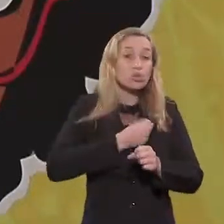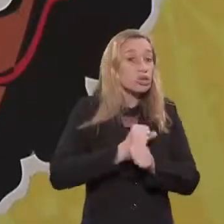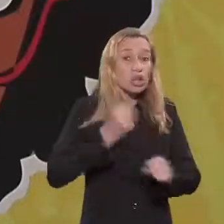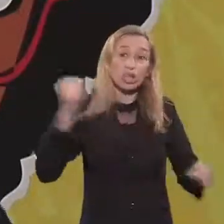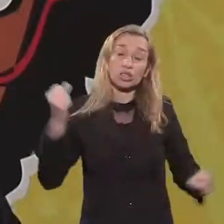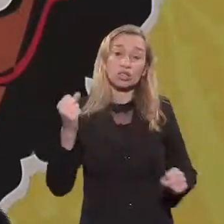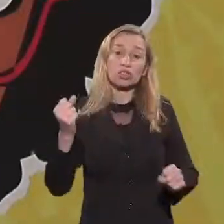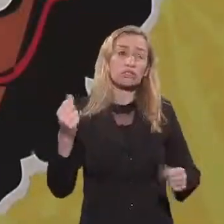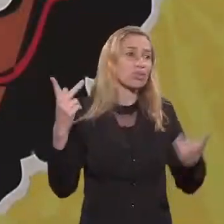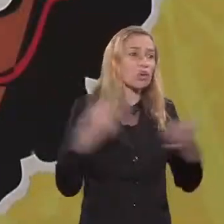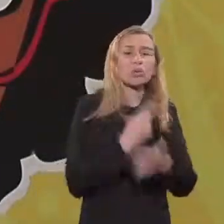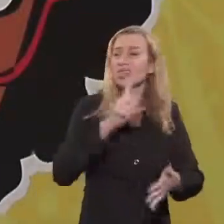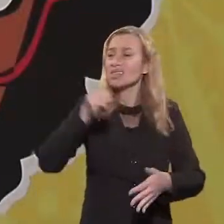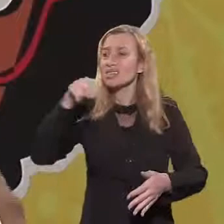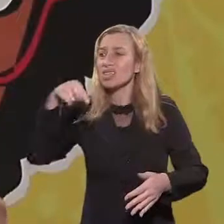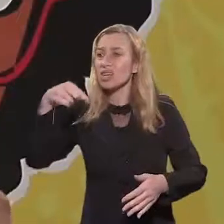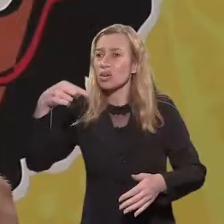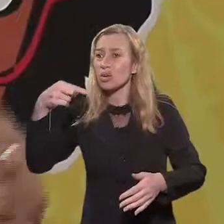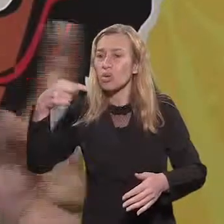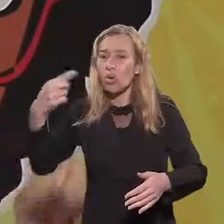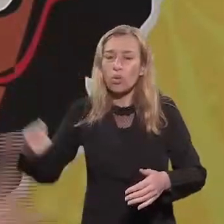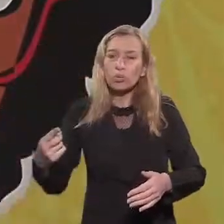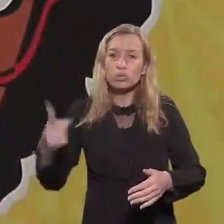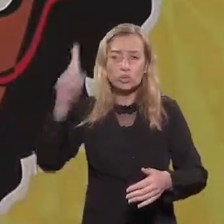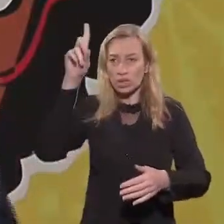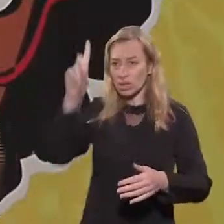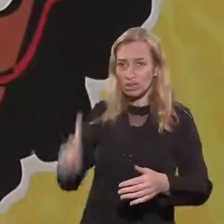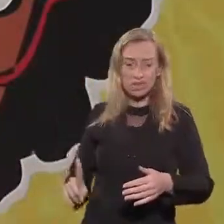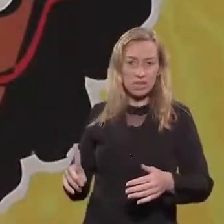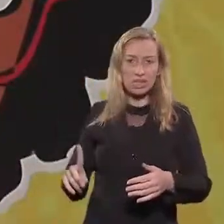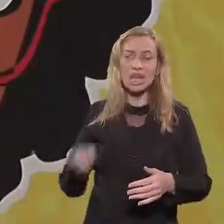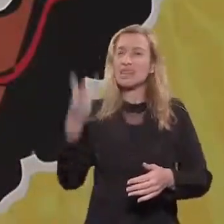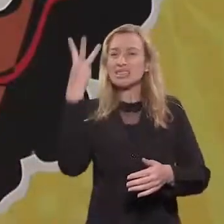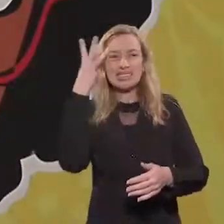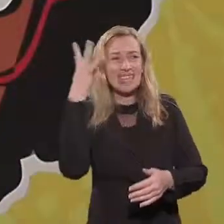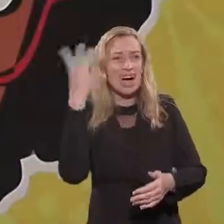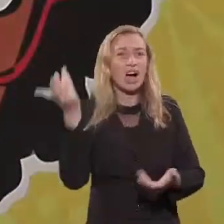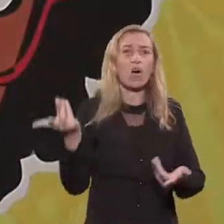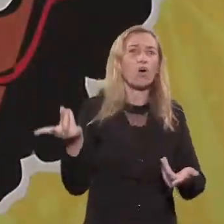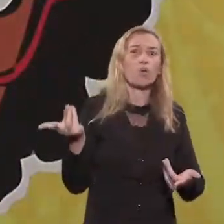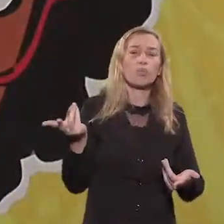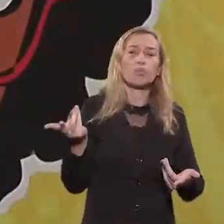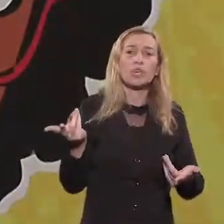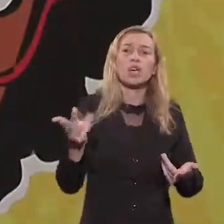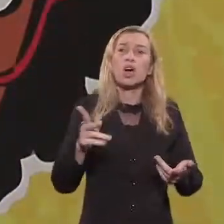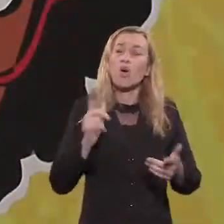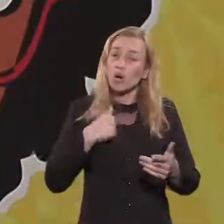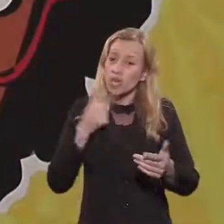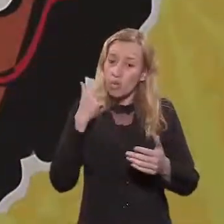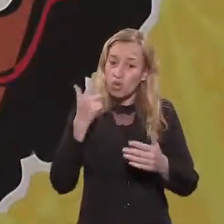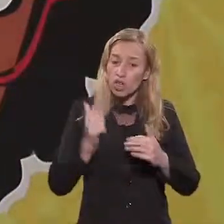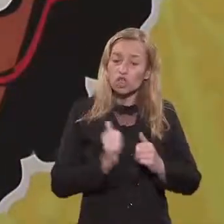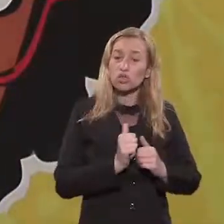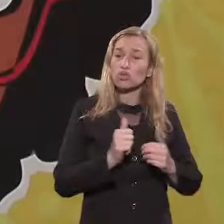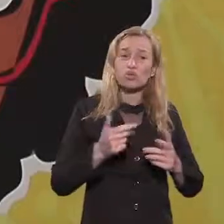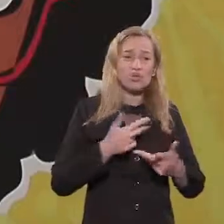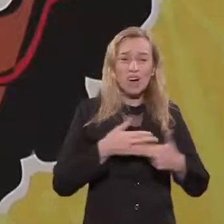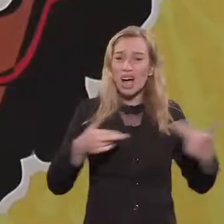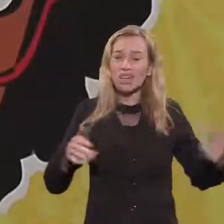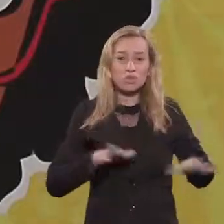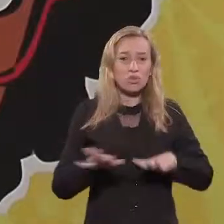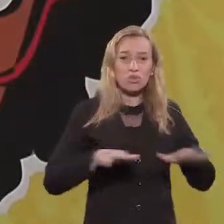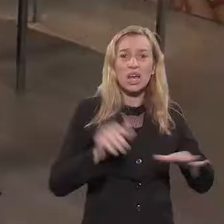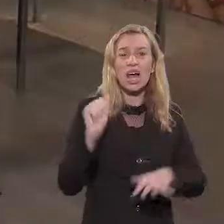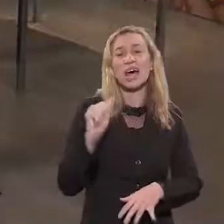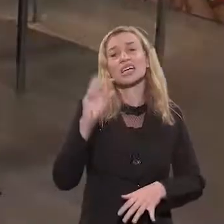Isso não acontece para nenhuma outra síndrome. Não existe nenhuma síndrome, nem a de Down mesmo. E olha que eu acompanho muitos